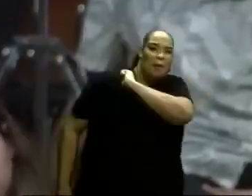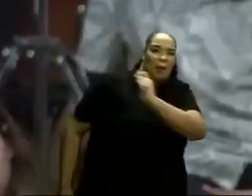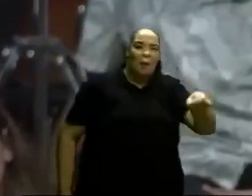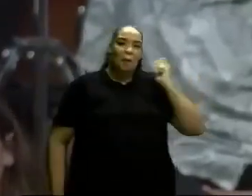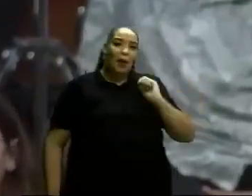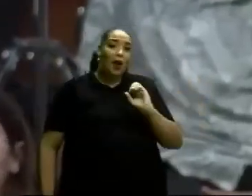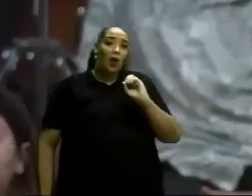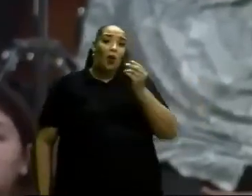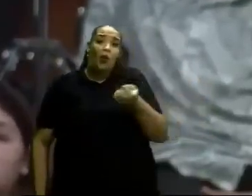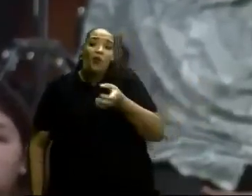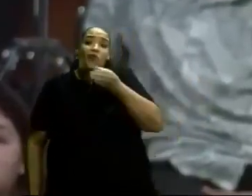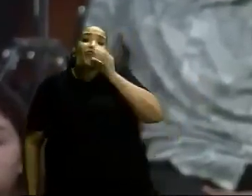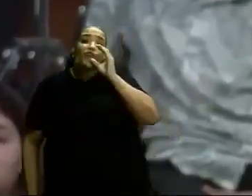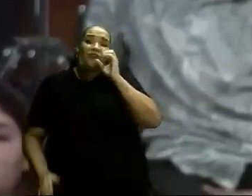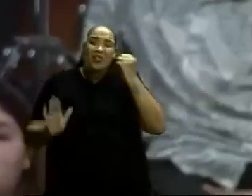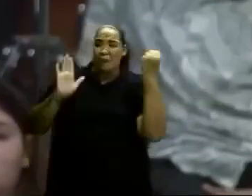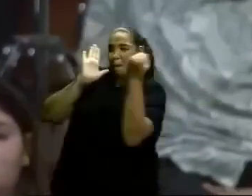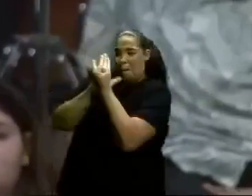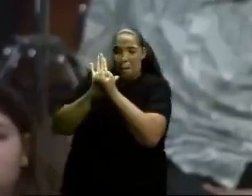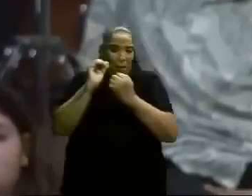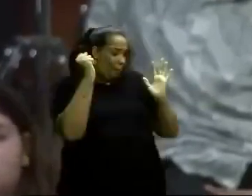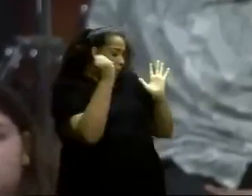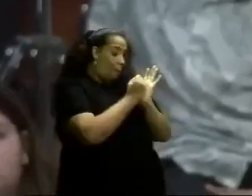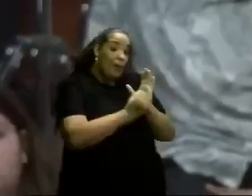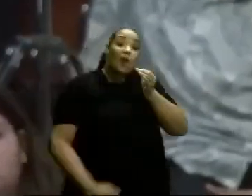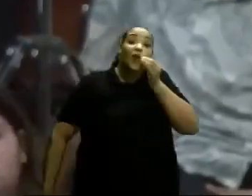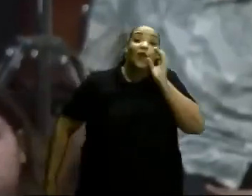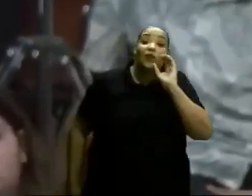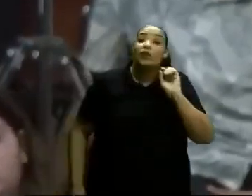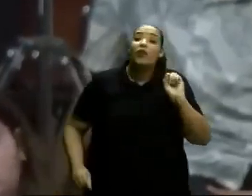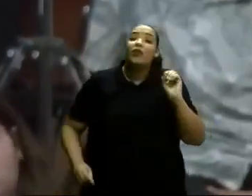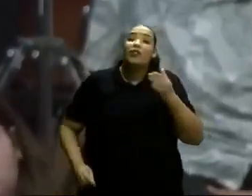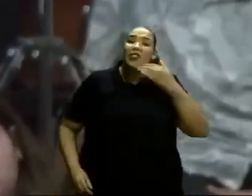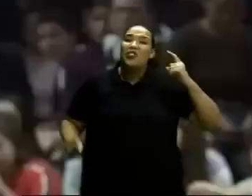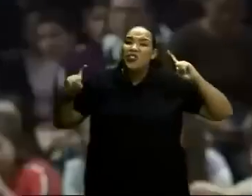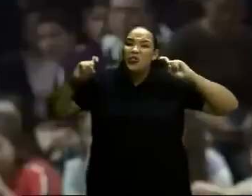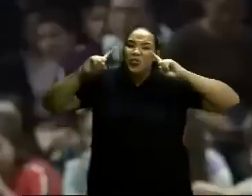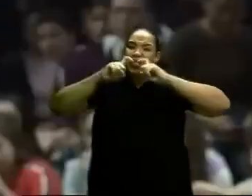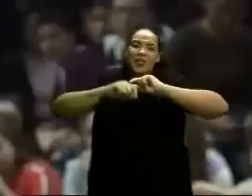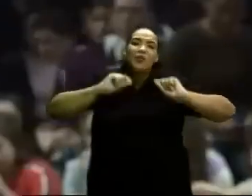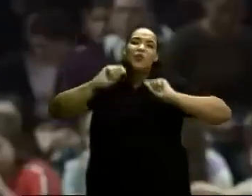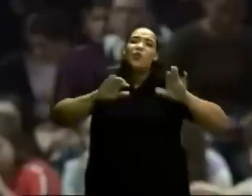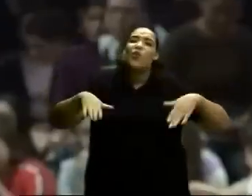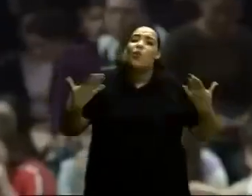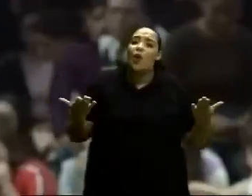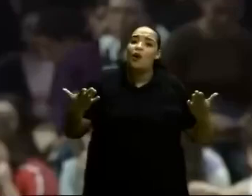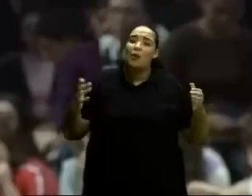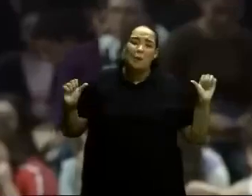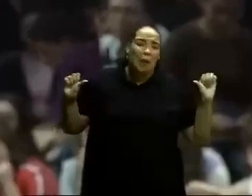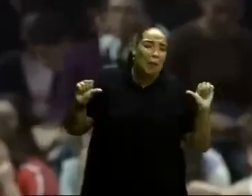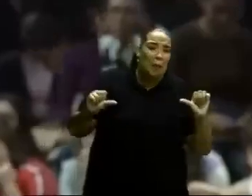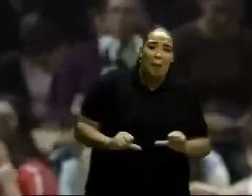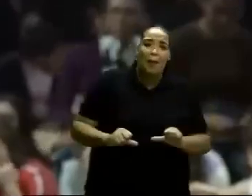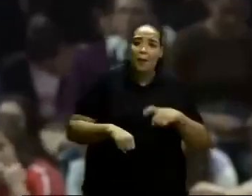vinagre? Cravos ou vinagre? Tudo que Jesus passou até aquele momento, por pior que fosse